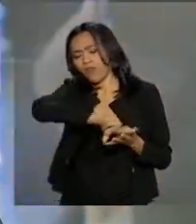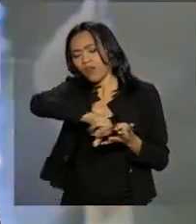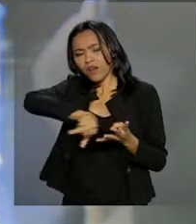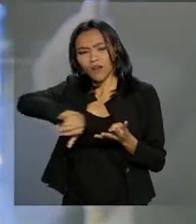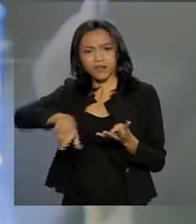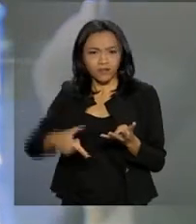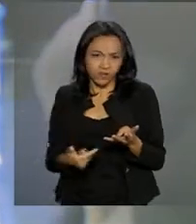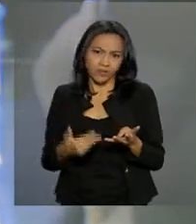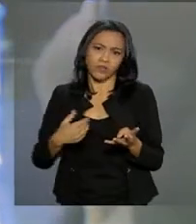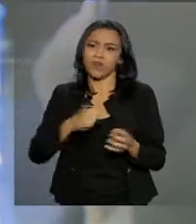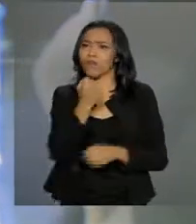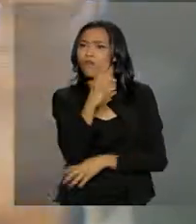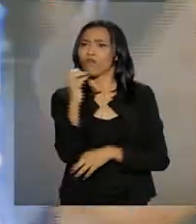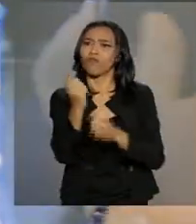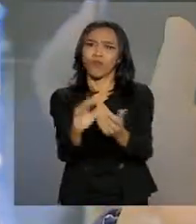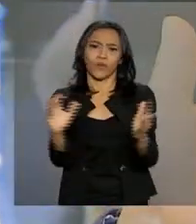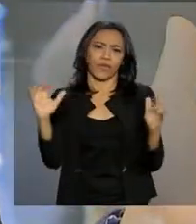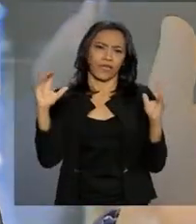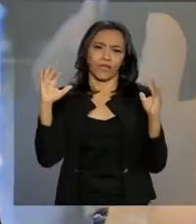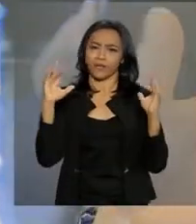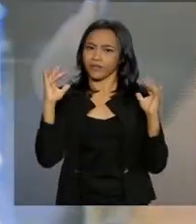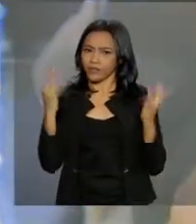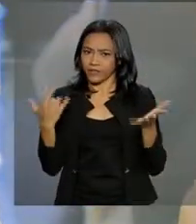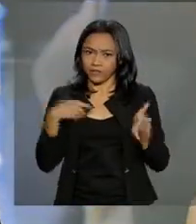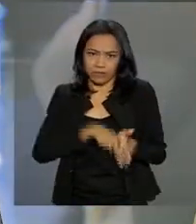interiores, florestas,